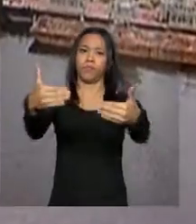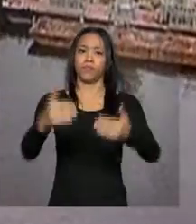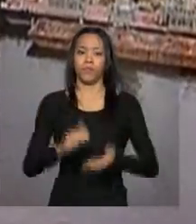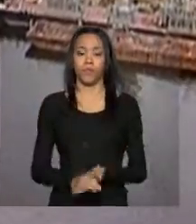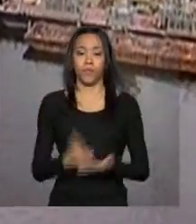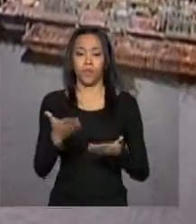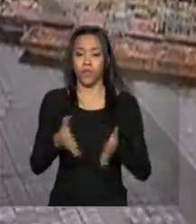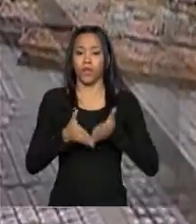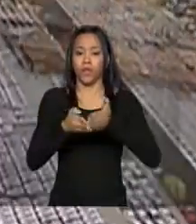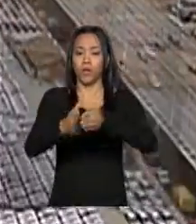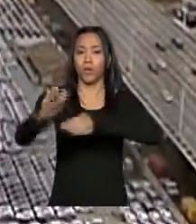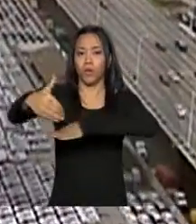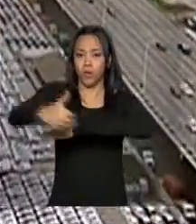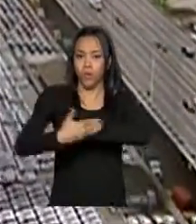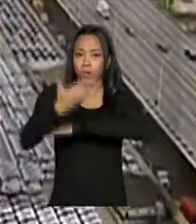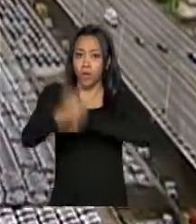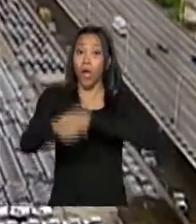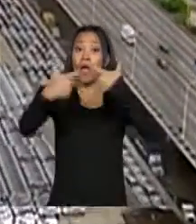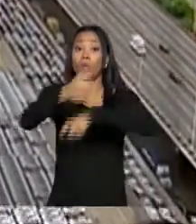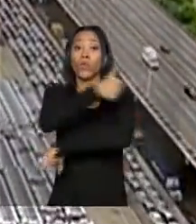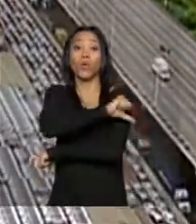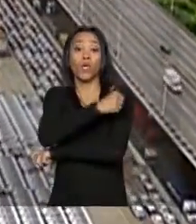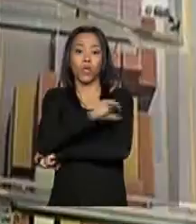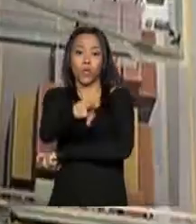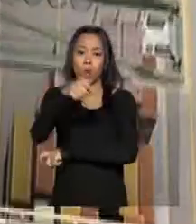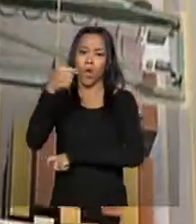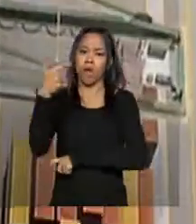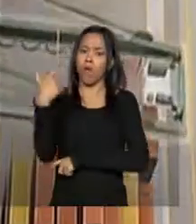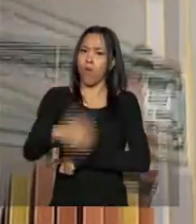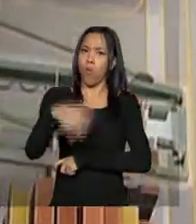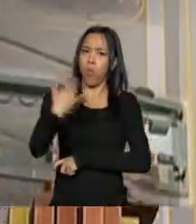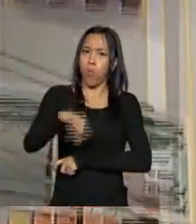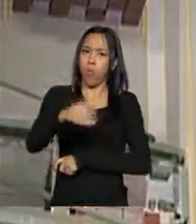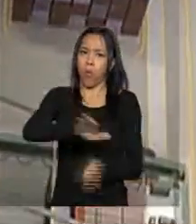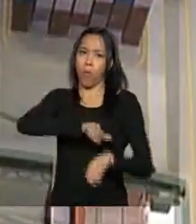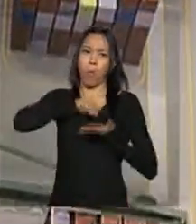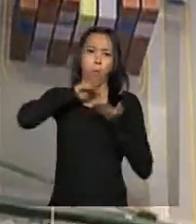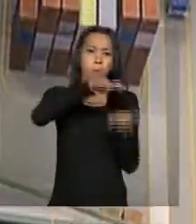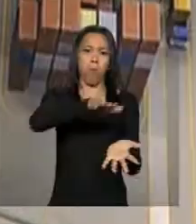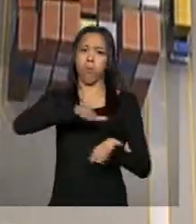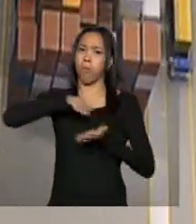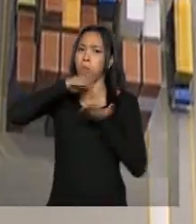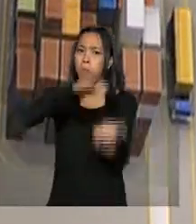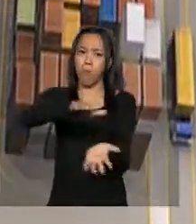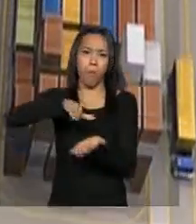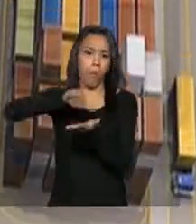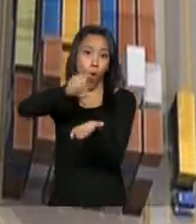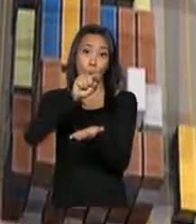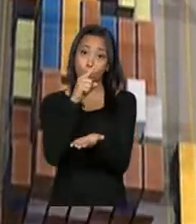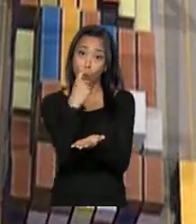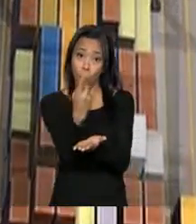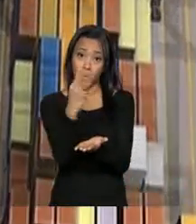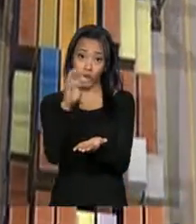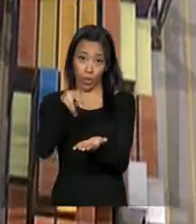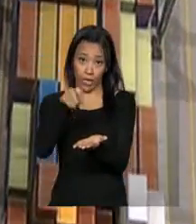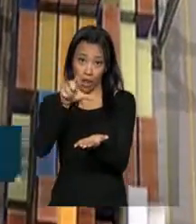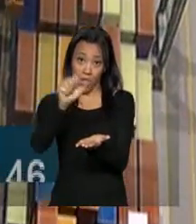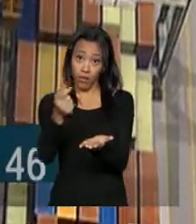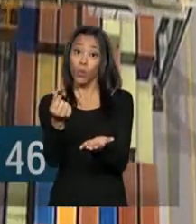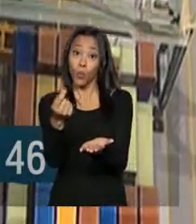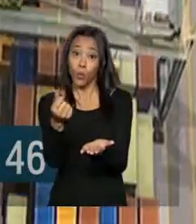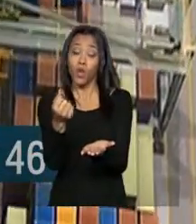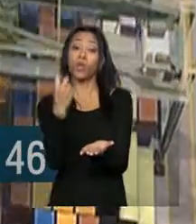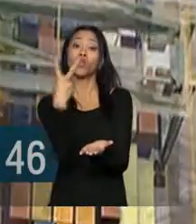O porto do Rio de Janeiro é o que recebe cargas mais valiosas no país. O valor médio de uma tonelada que passa por aqui é